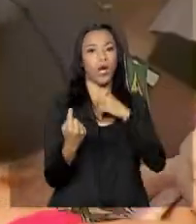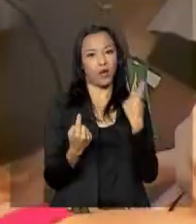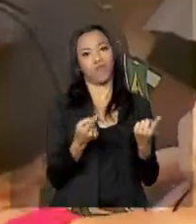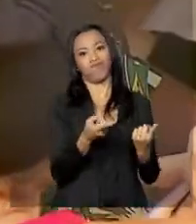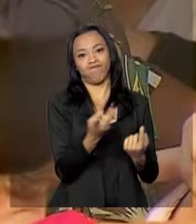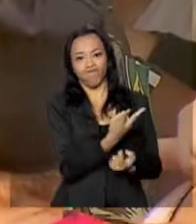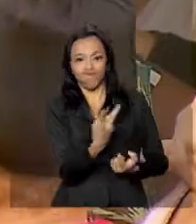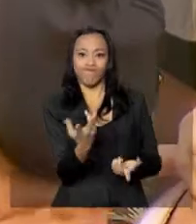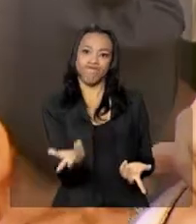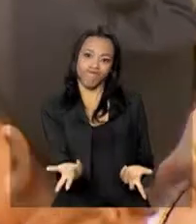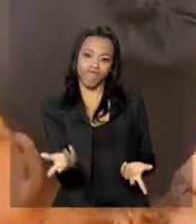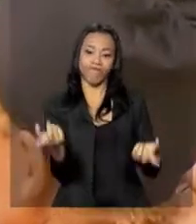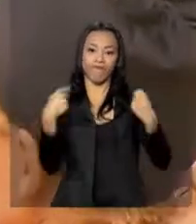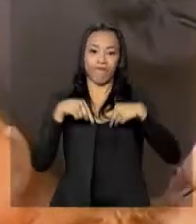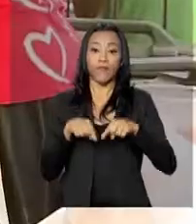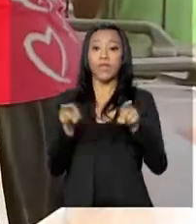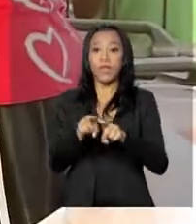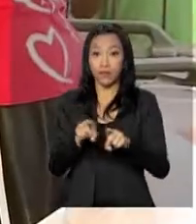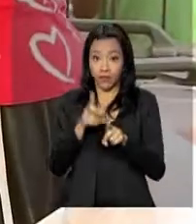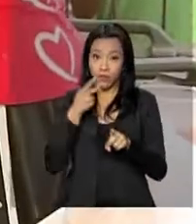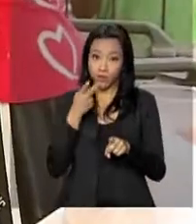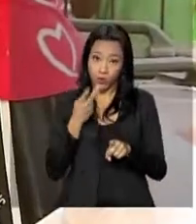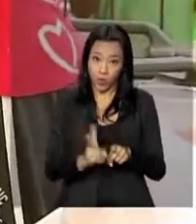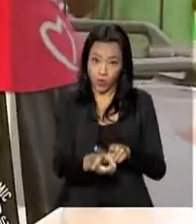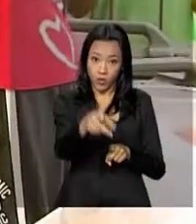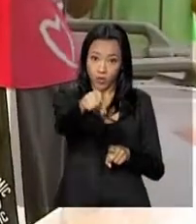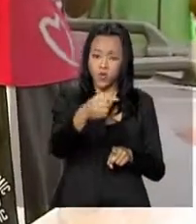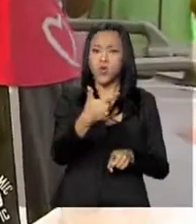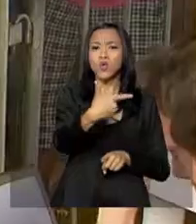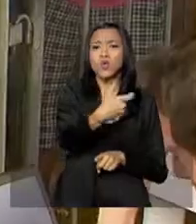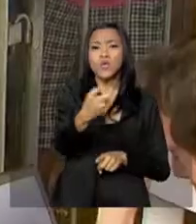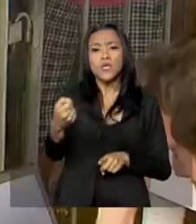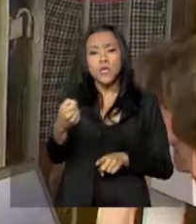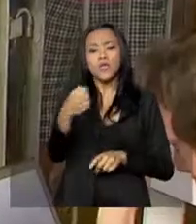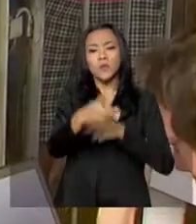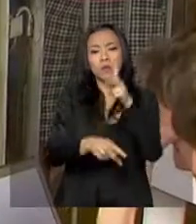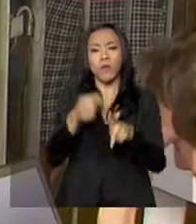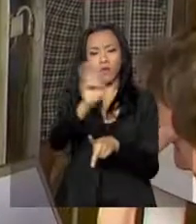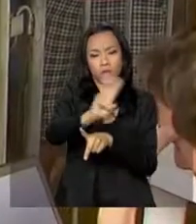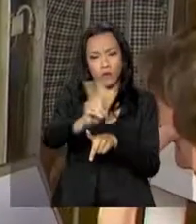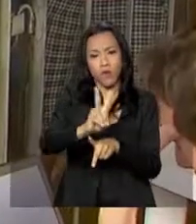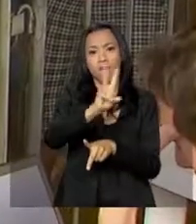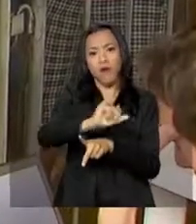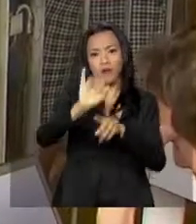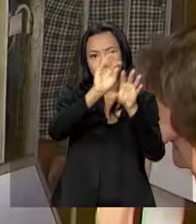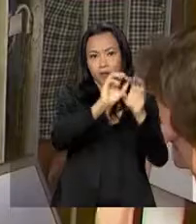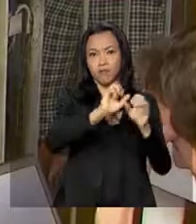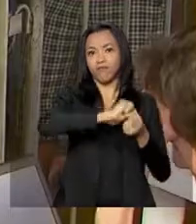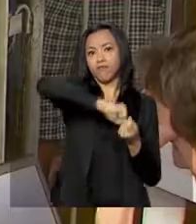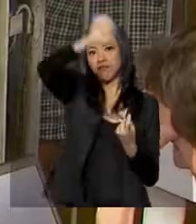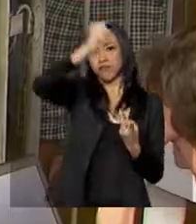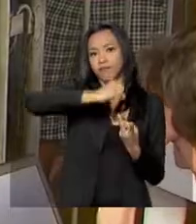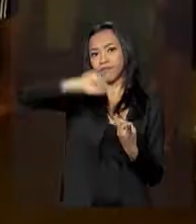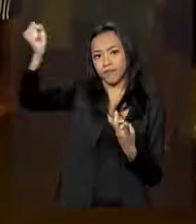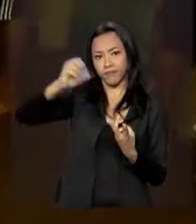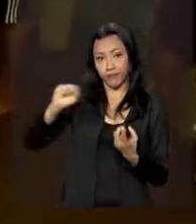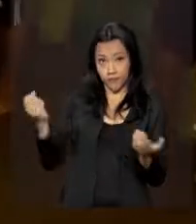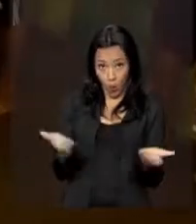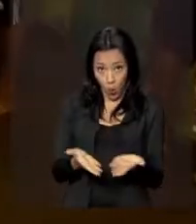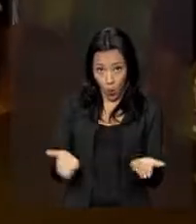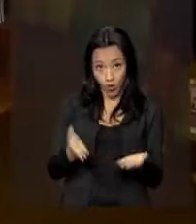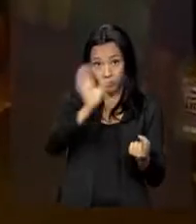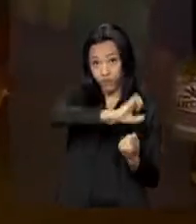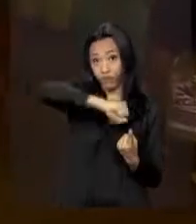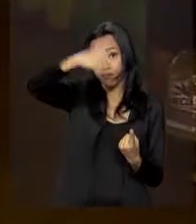falando sobre imigrantes cerca de 200 venezuelanos devem ser transferidos hoje de boa vista para